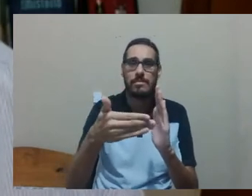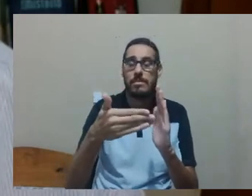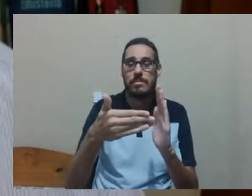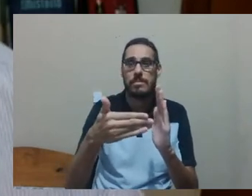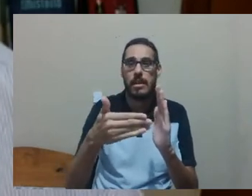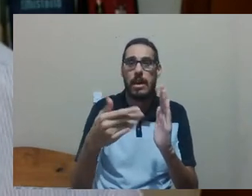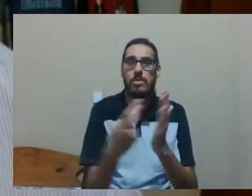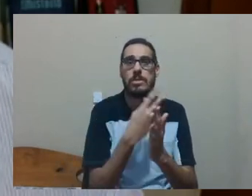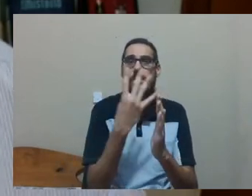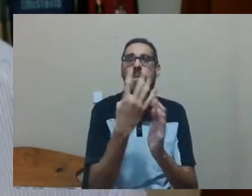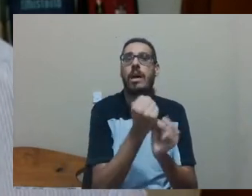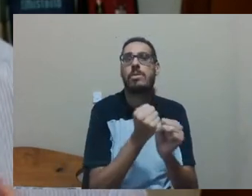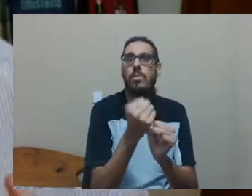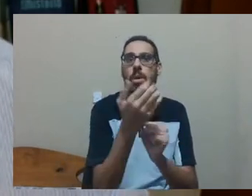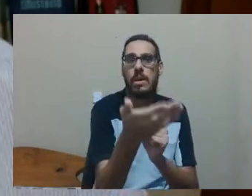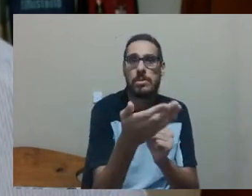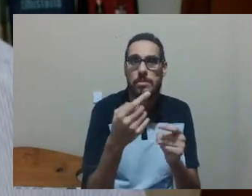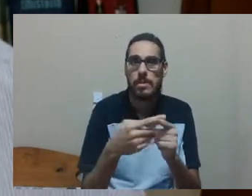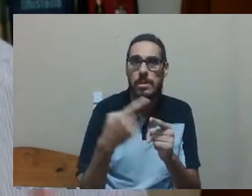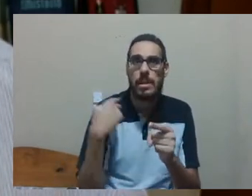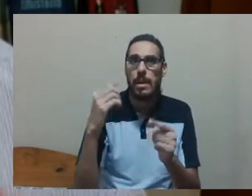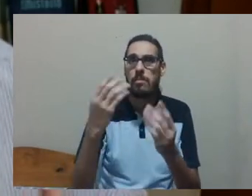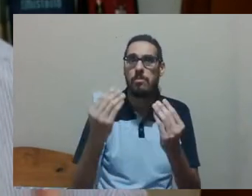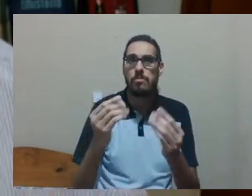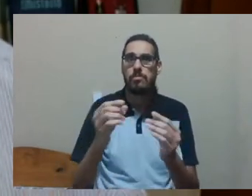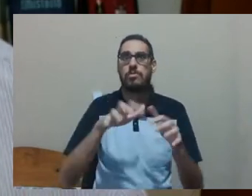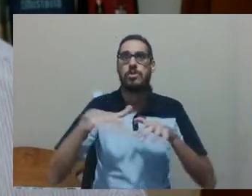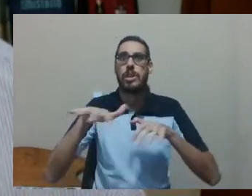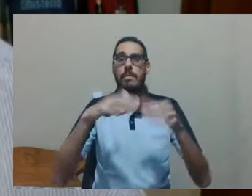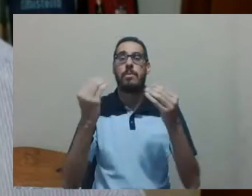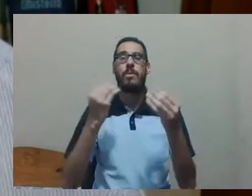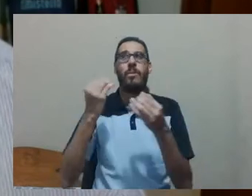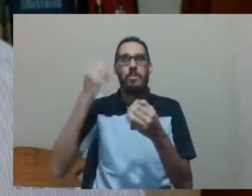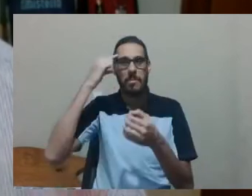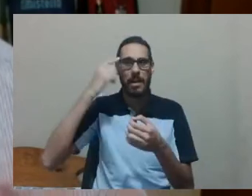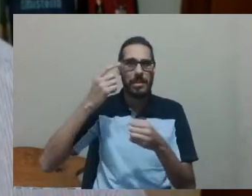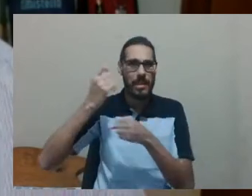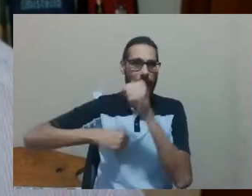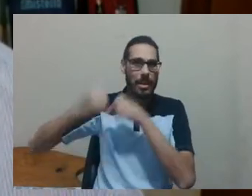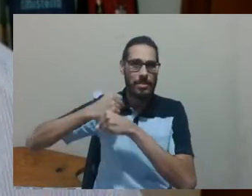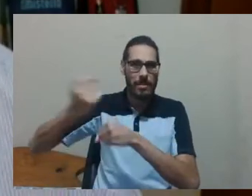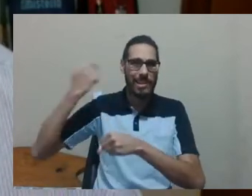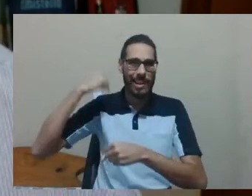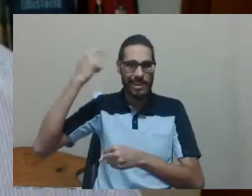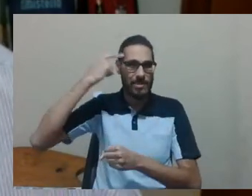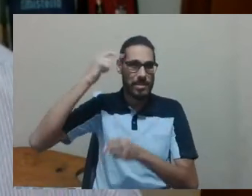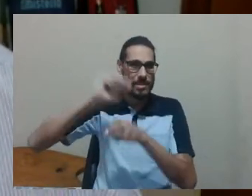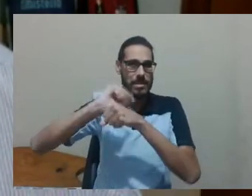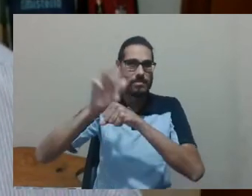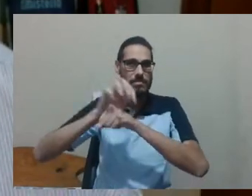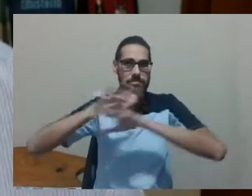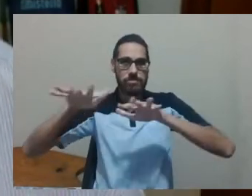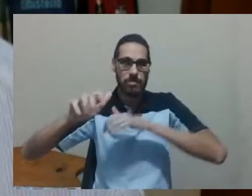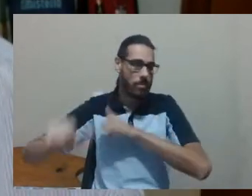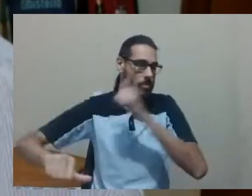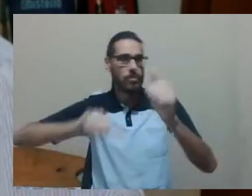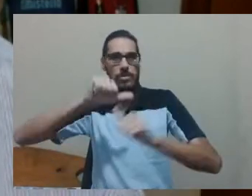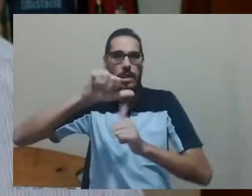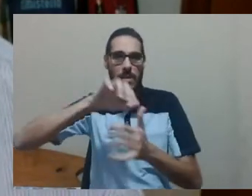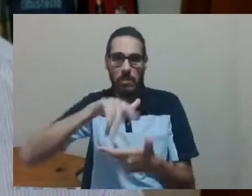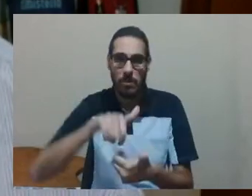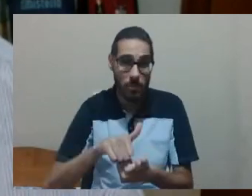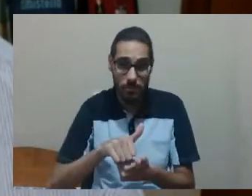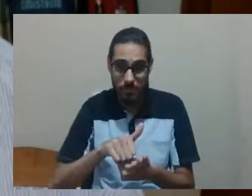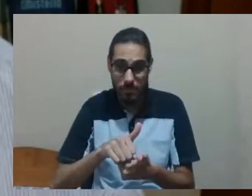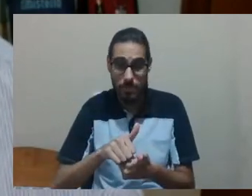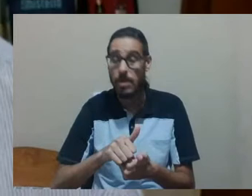há 6 meses atrás, não imaginávamos que teríamos uma pandemia que viraria o nosso mundo de ponta cabeça. Quando a gente voltar a